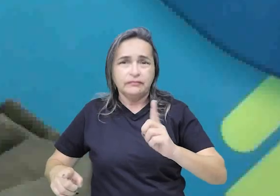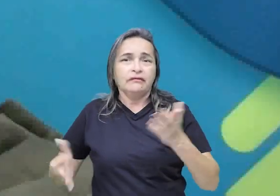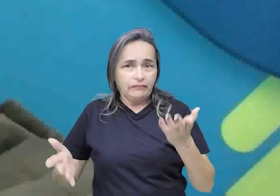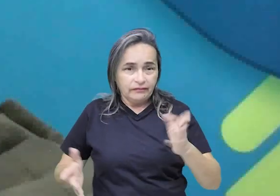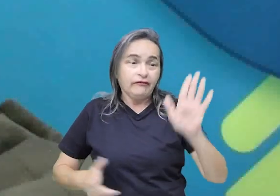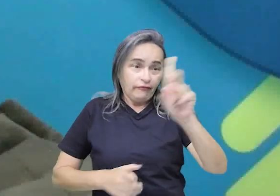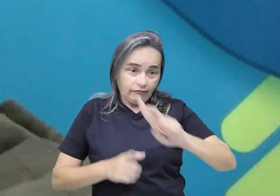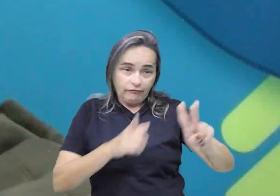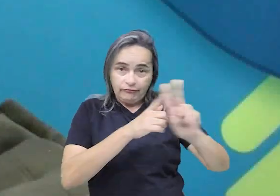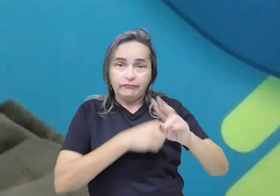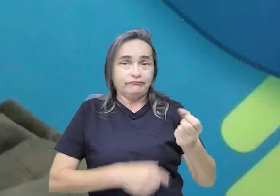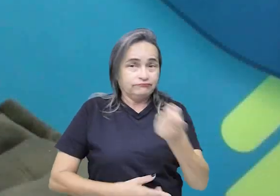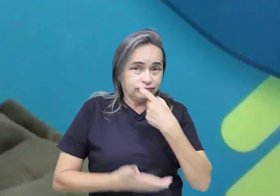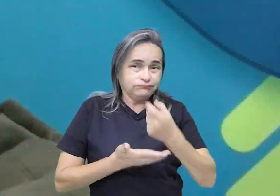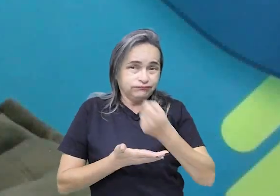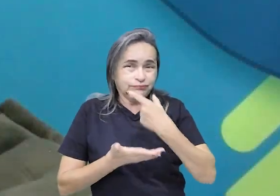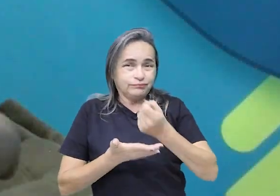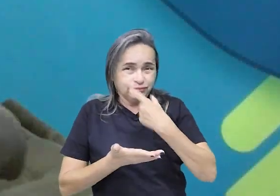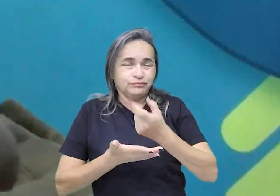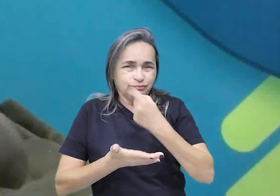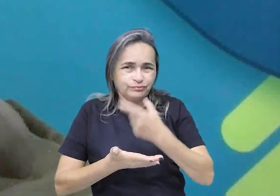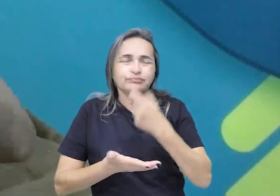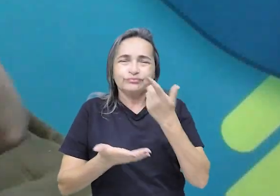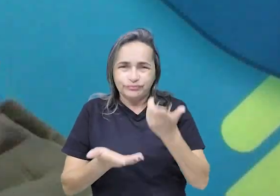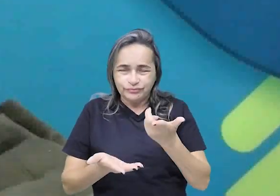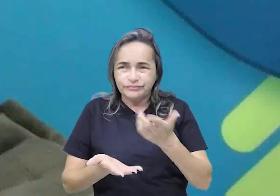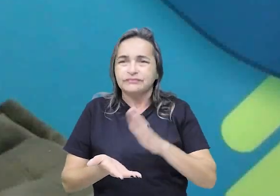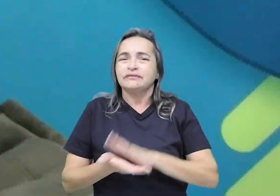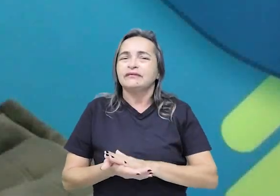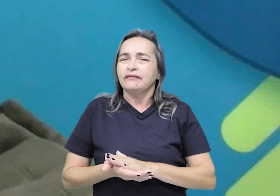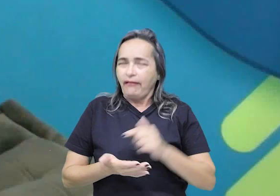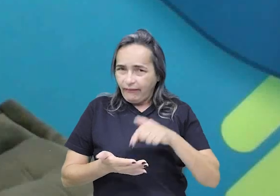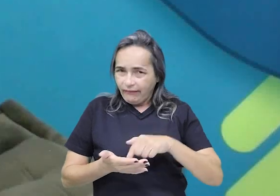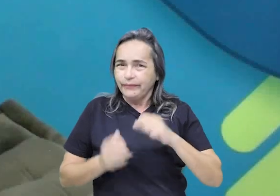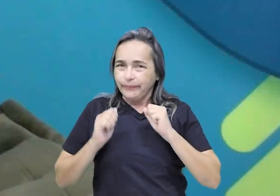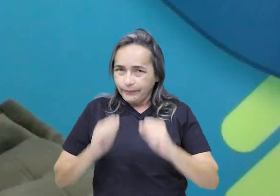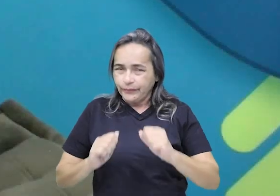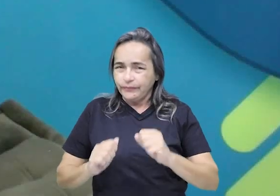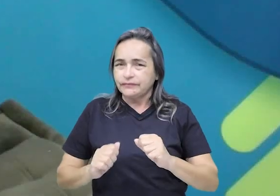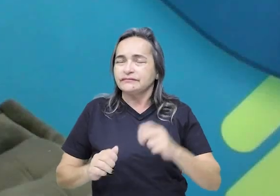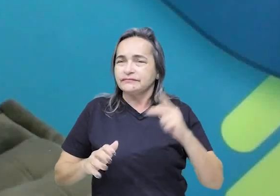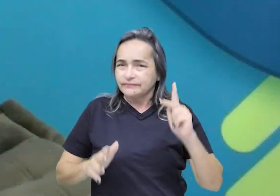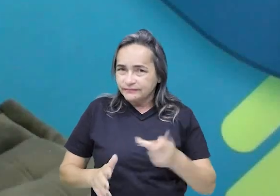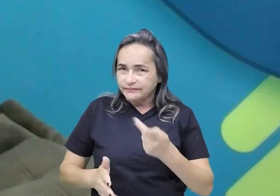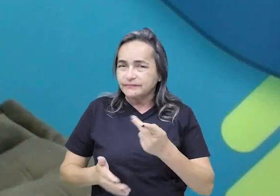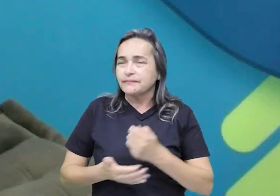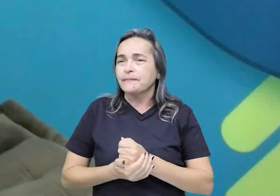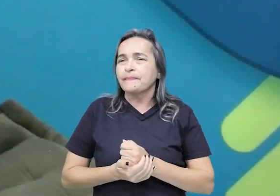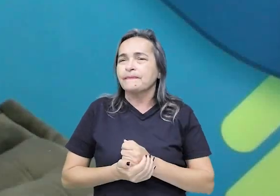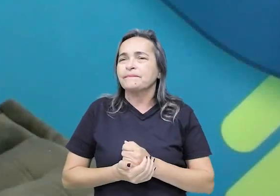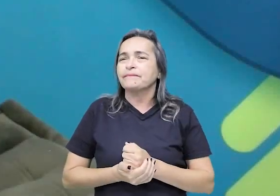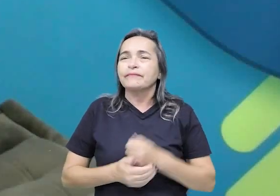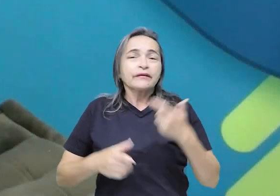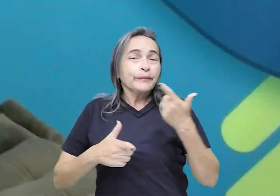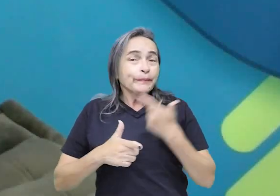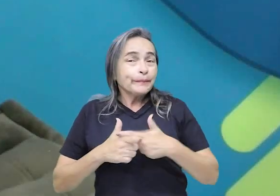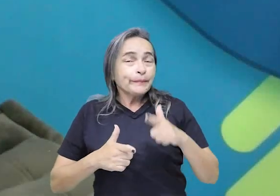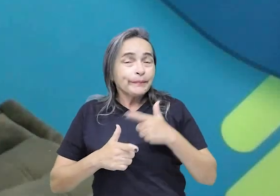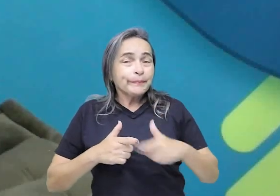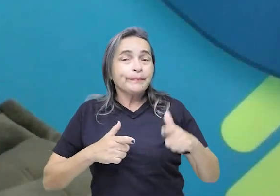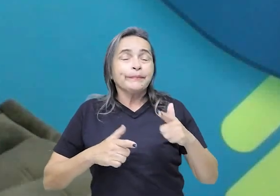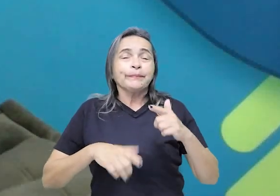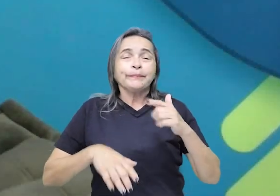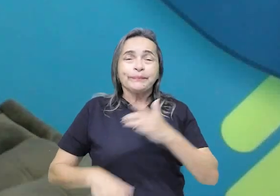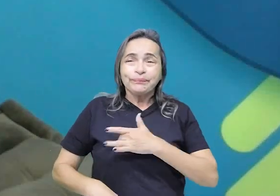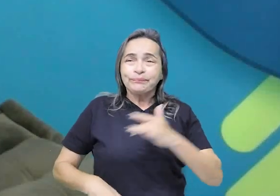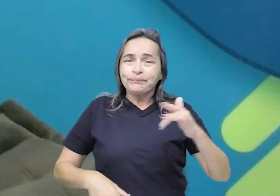É o abuso, né? É o abuso. Ou por algum problema de saúde, há essas situações. Por algum problema de